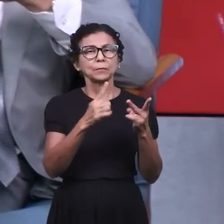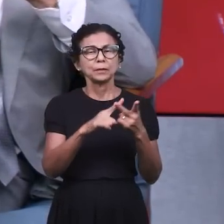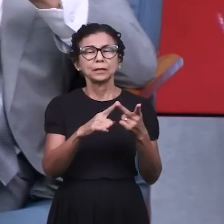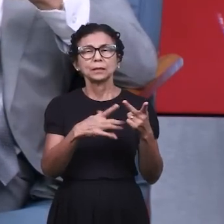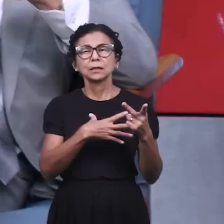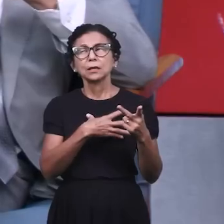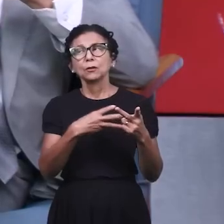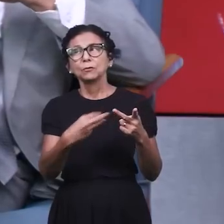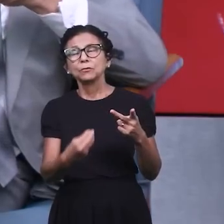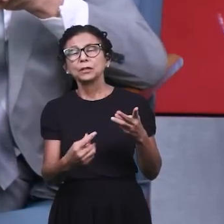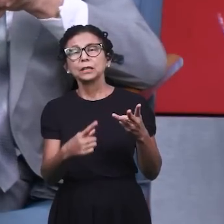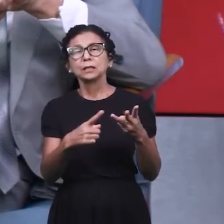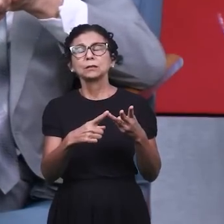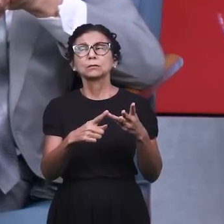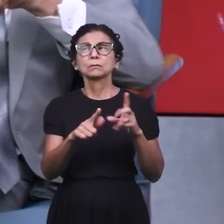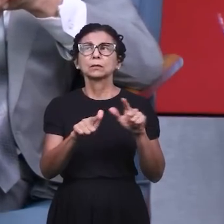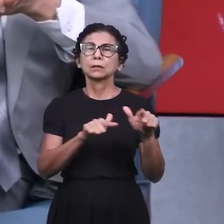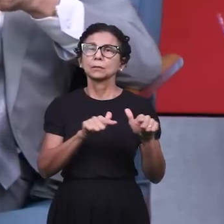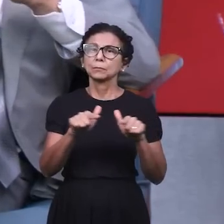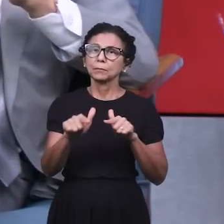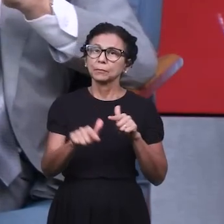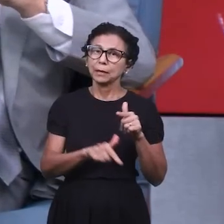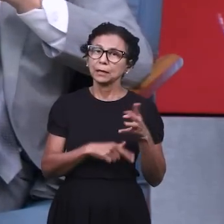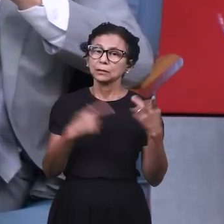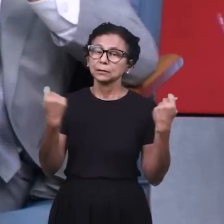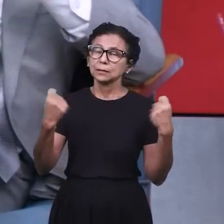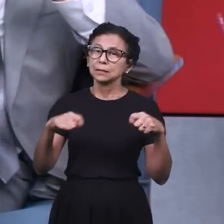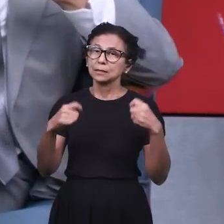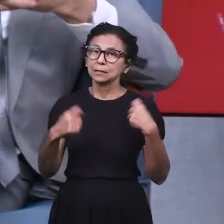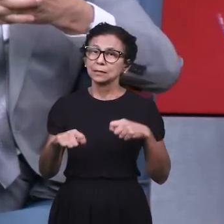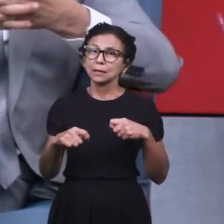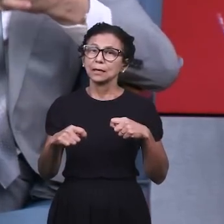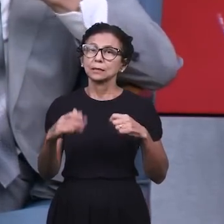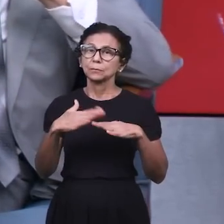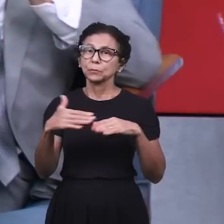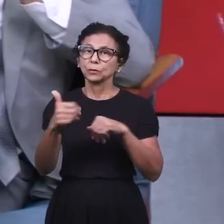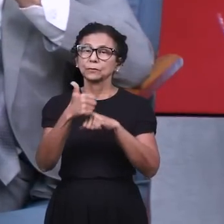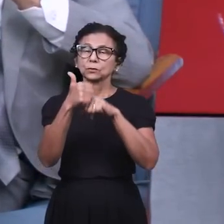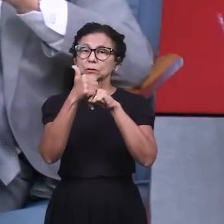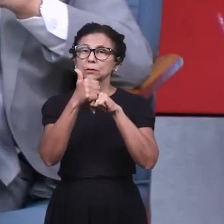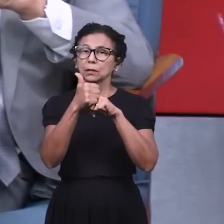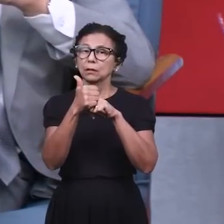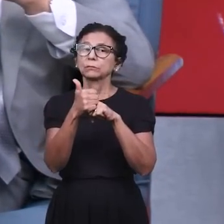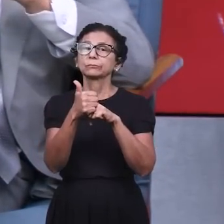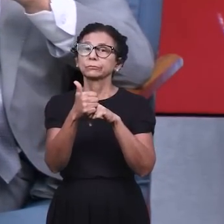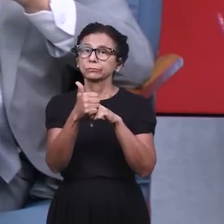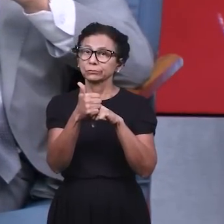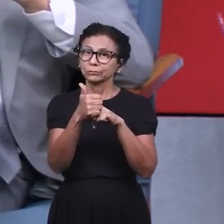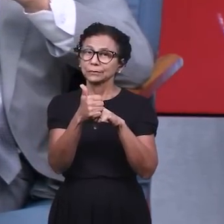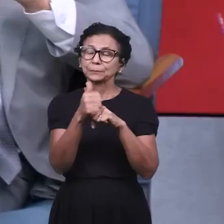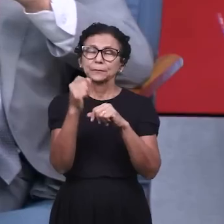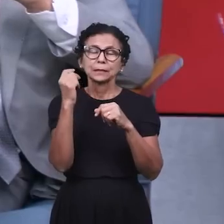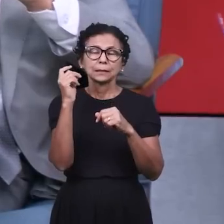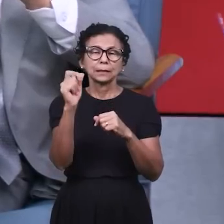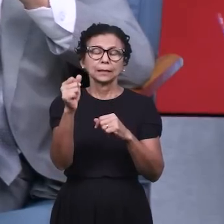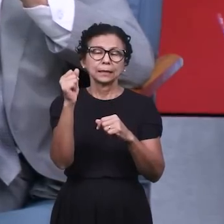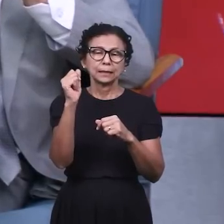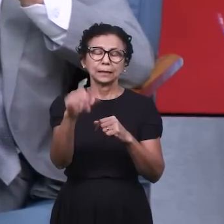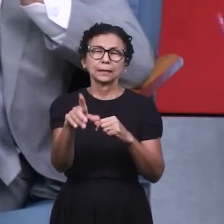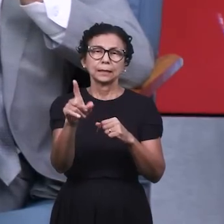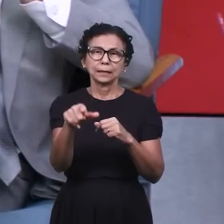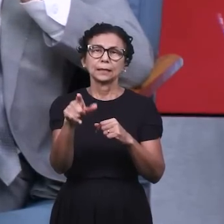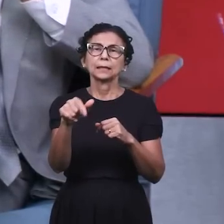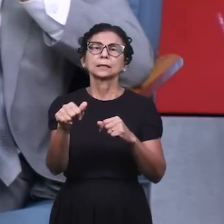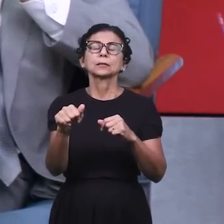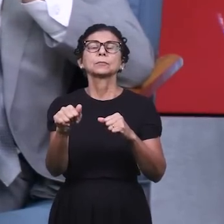necessidade do filho, por uma necessidade do seu emprego, por uma necessidade da sua vida profissional, ou mesmo na sua vida